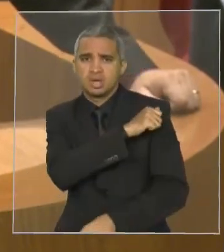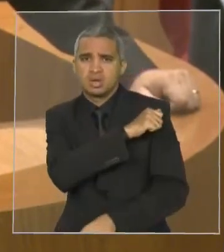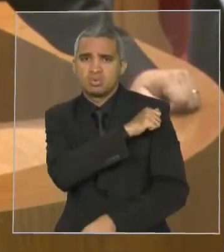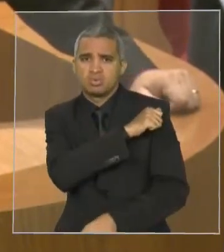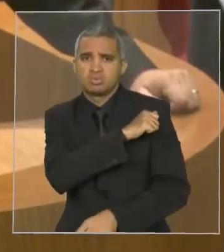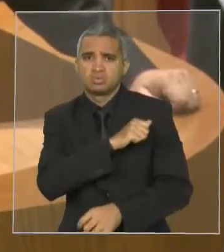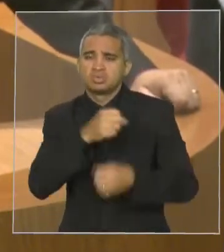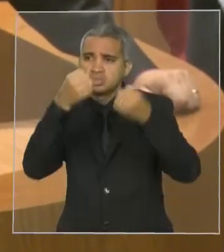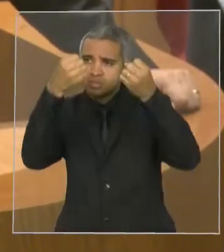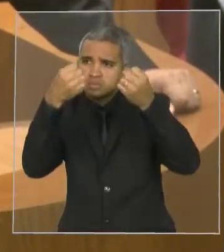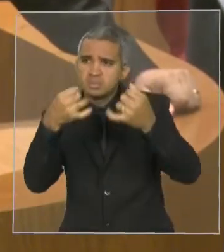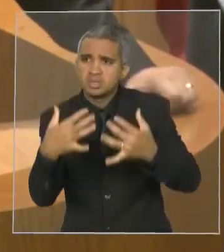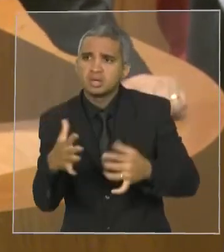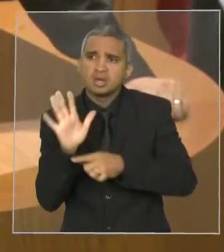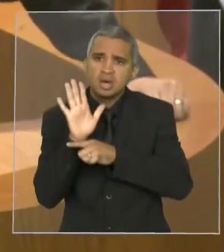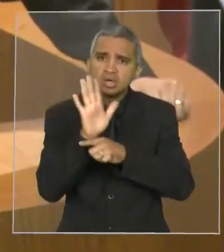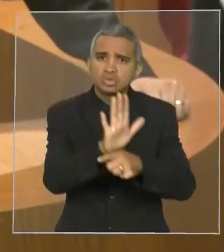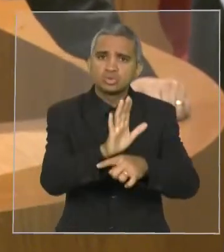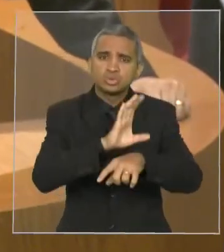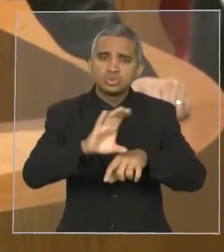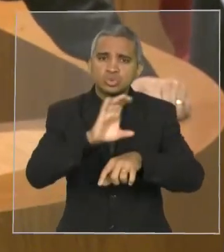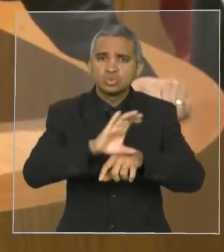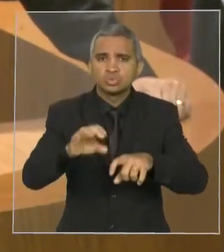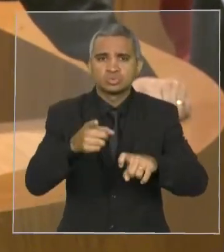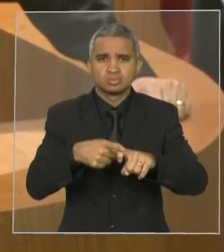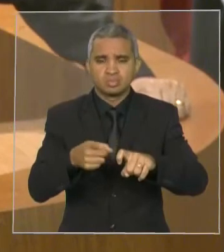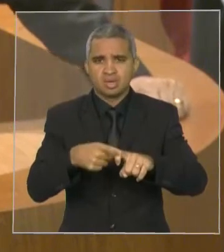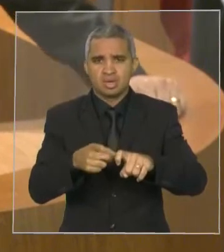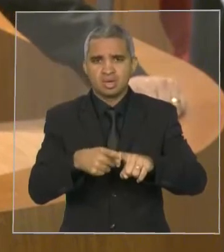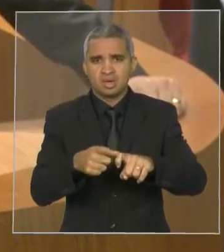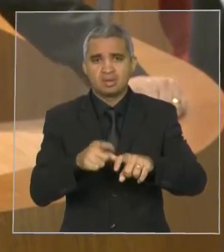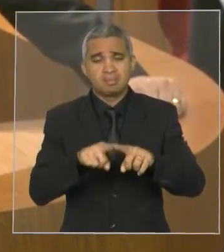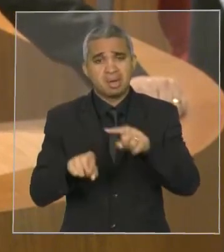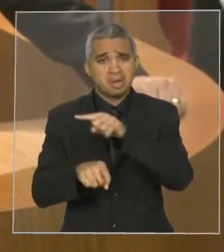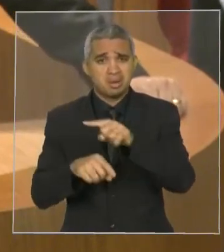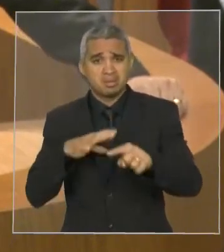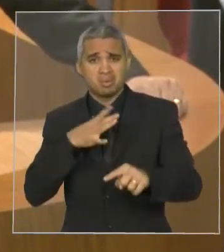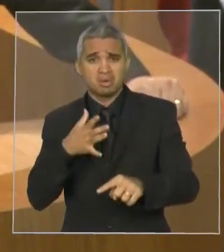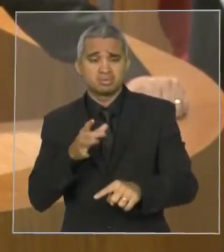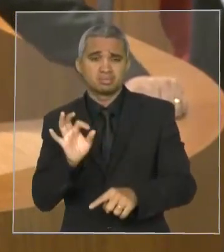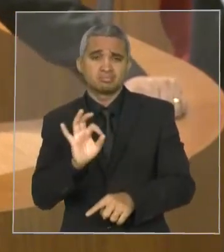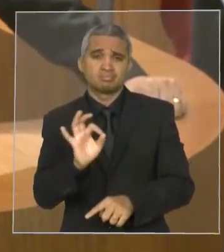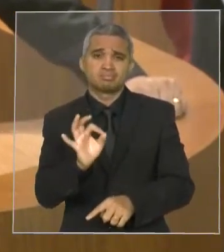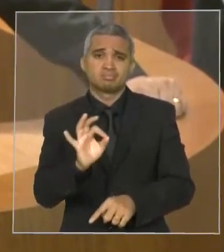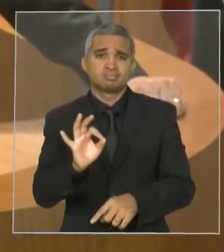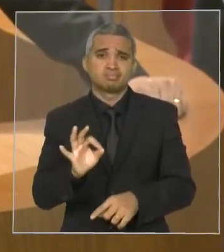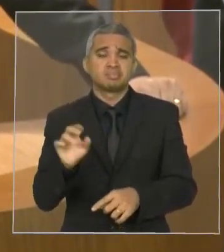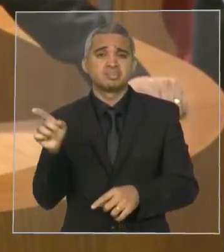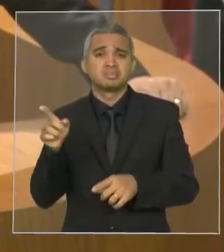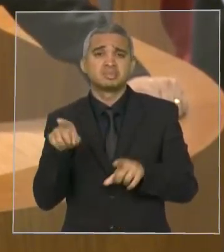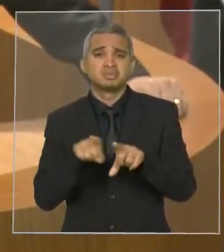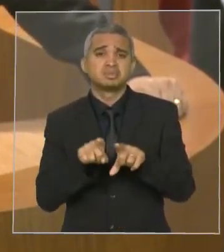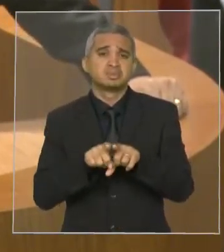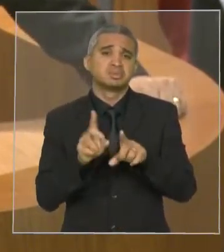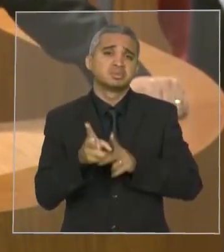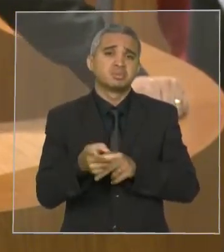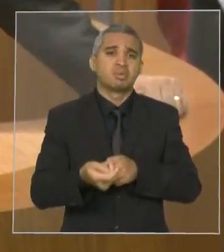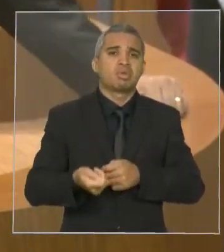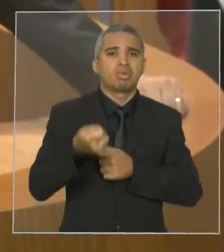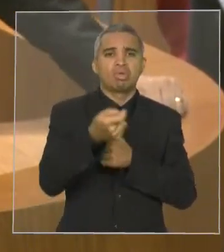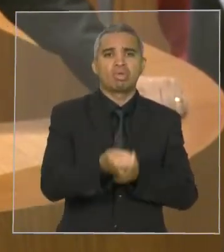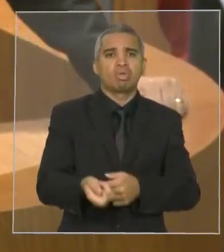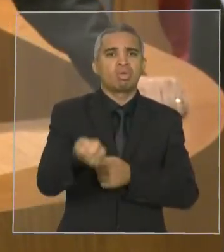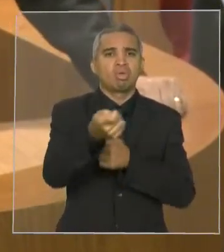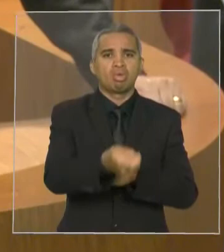não foi sempre buscando os factóides dos discursos fáceis da palavra fácil da